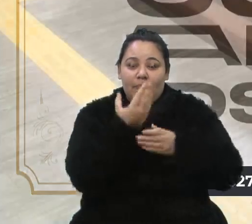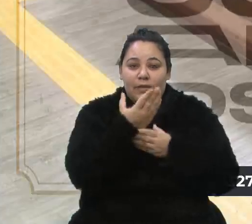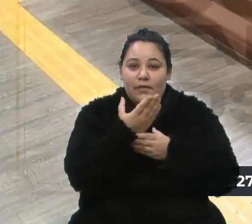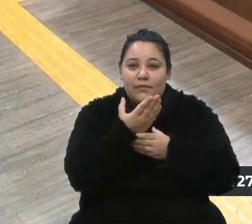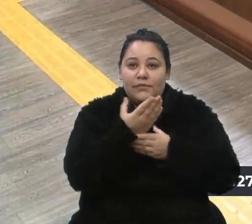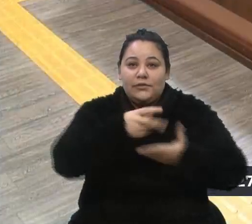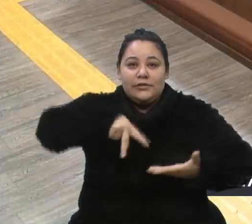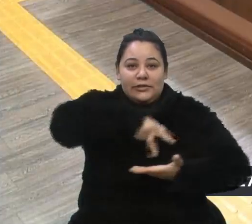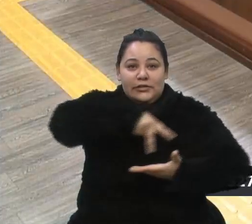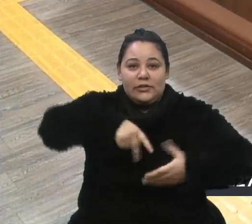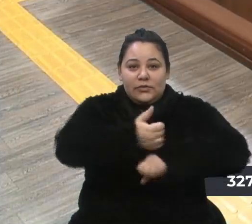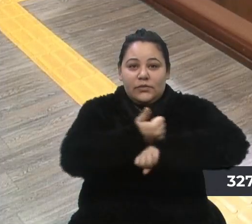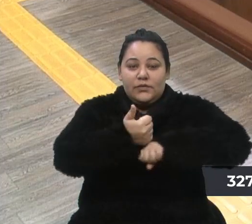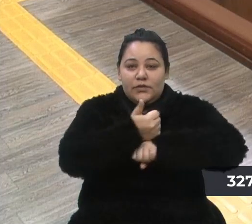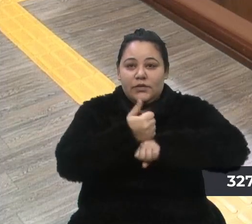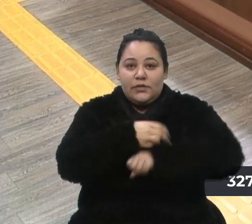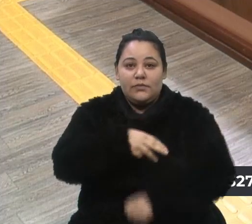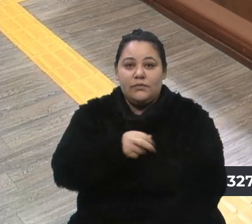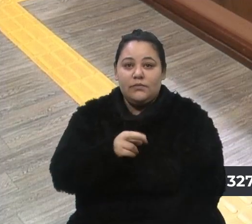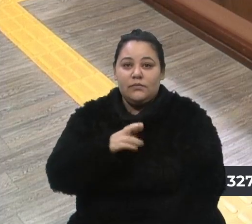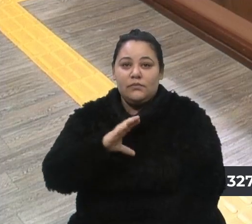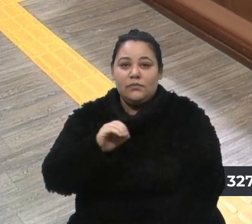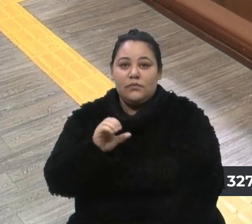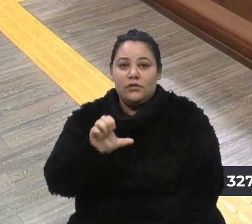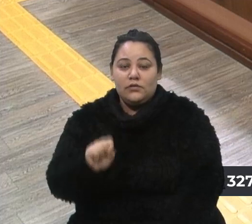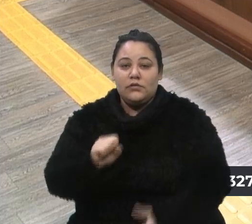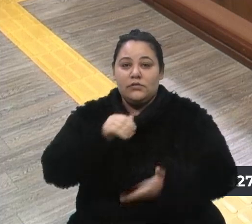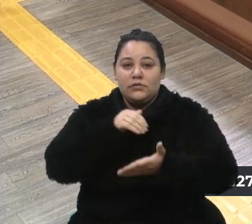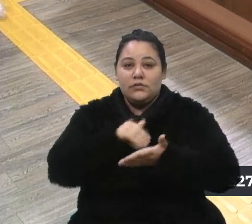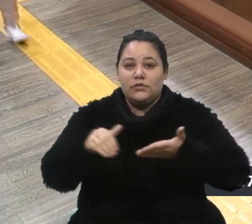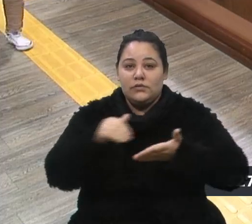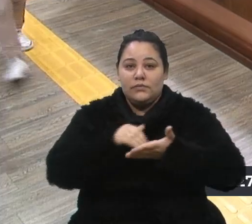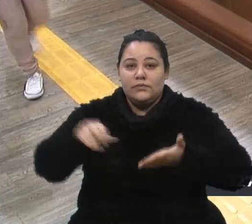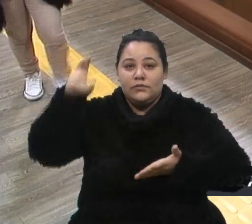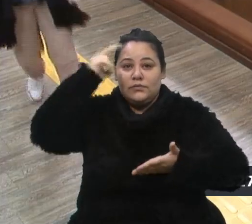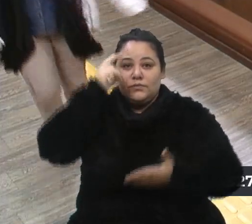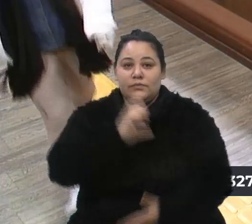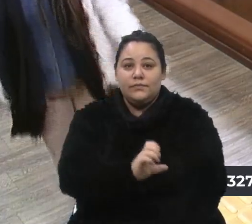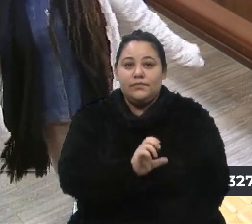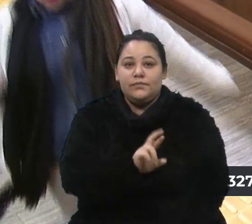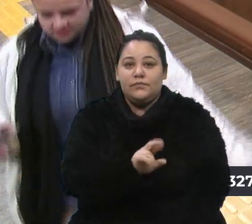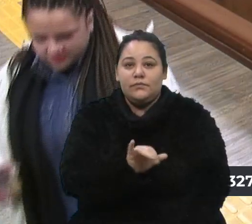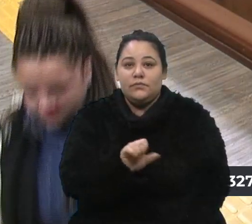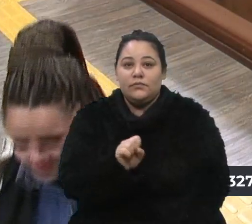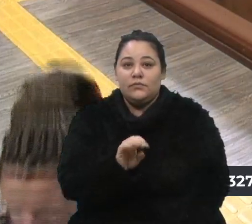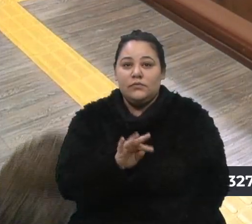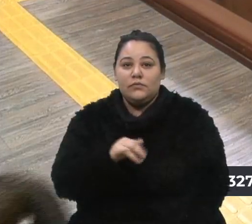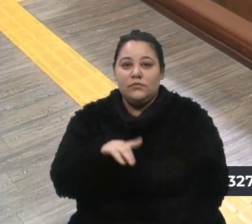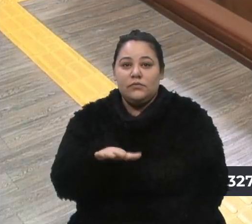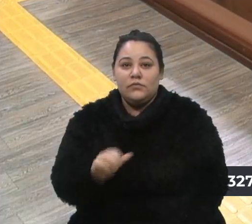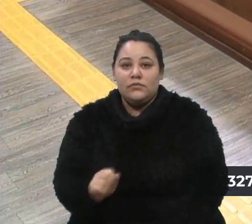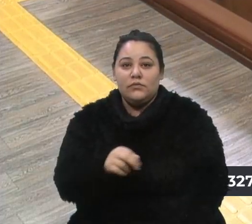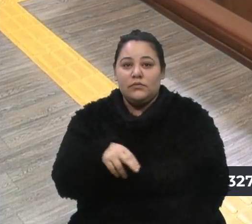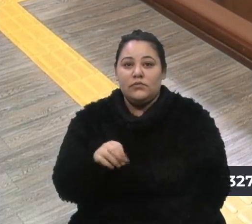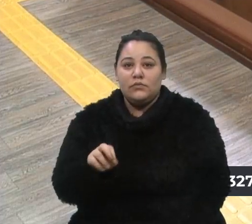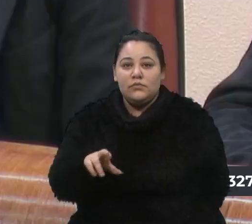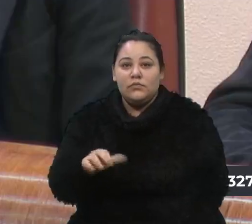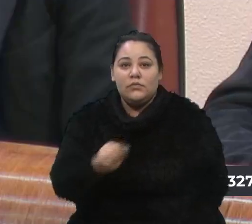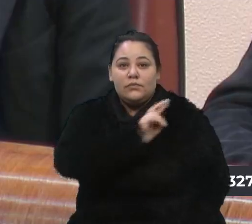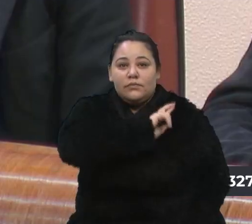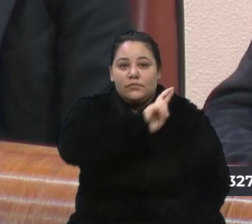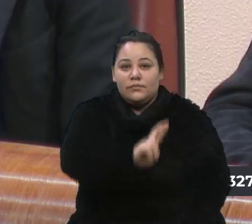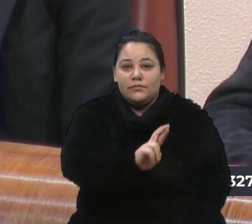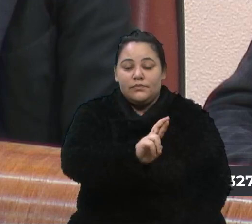Walter, secretário de Cultura Cristina Nora Calcanhoto, representando o prefeito